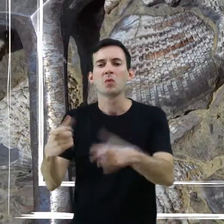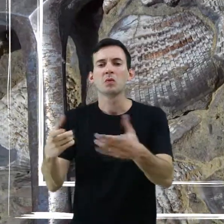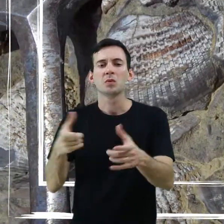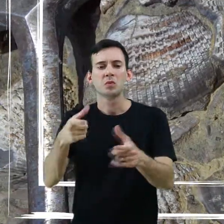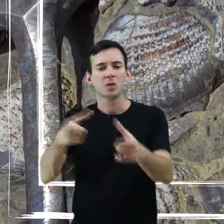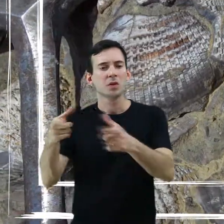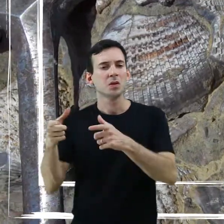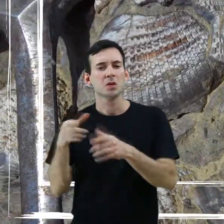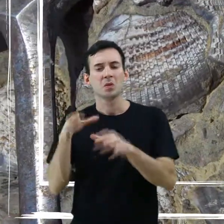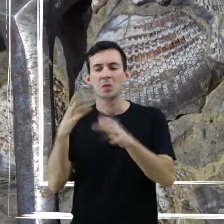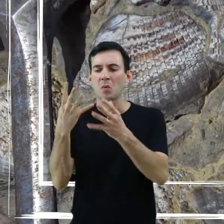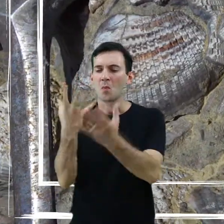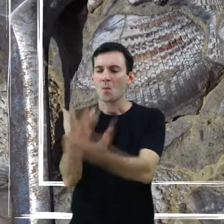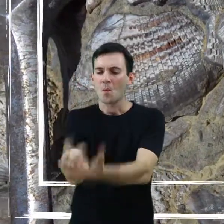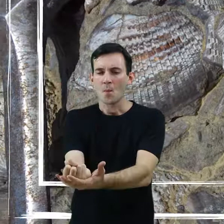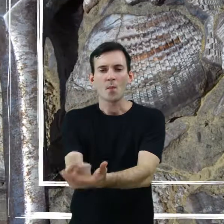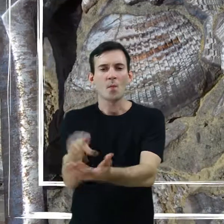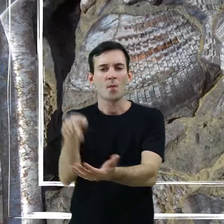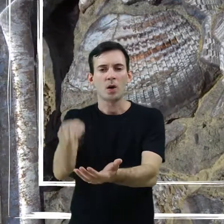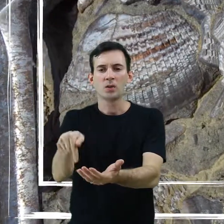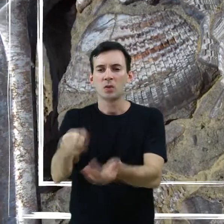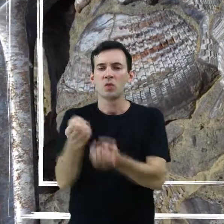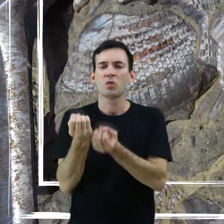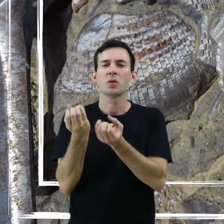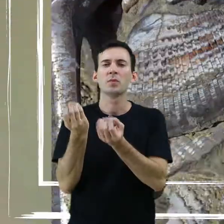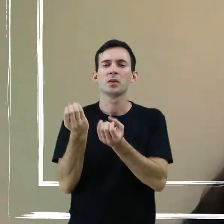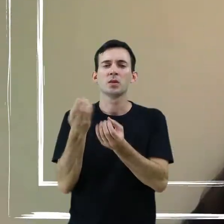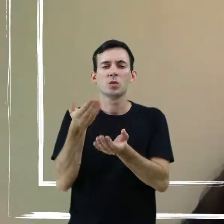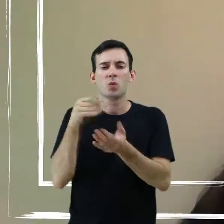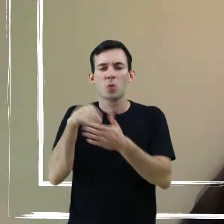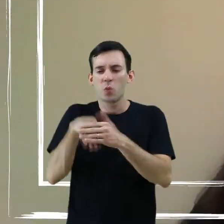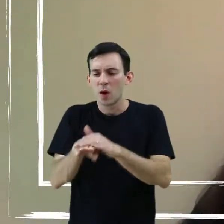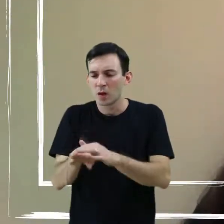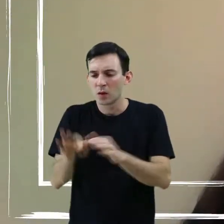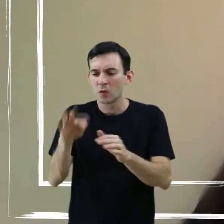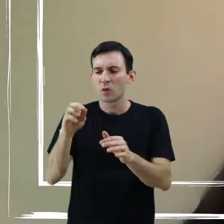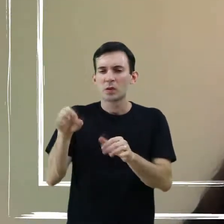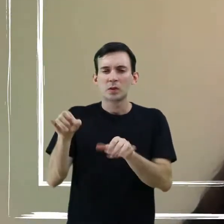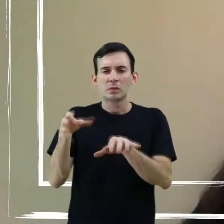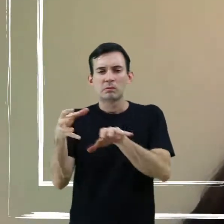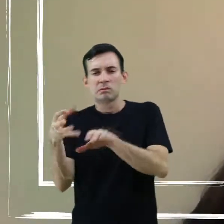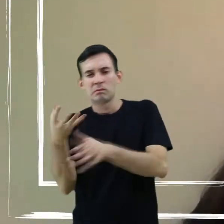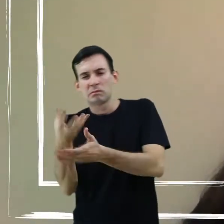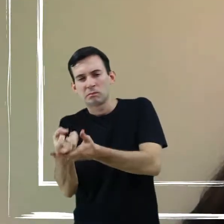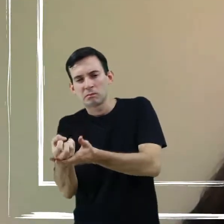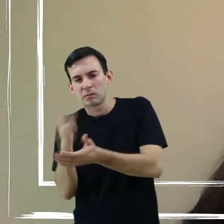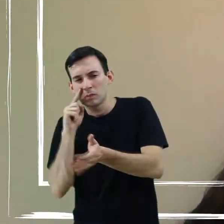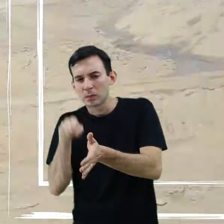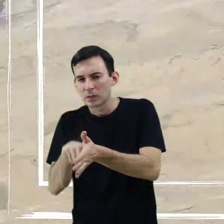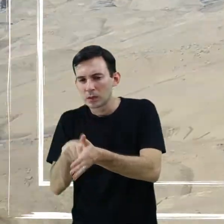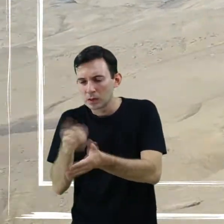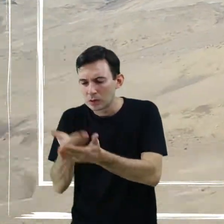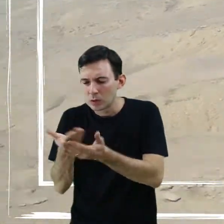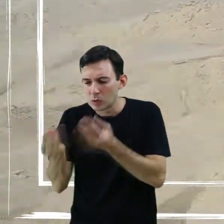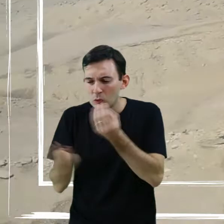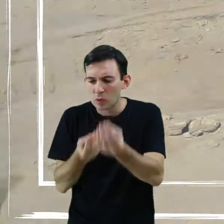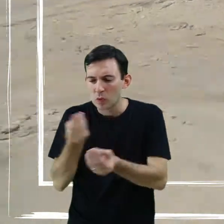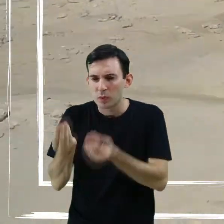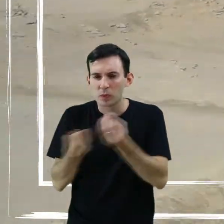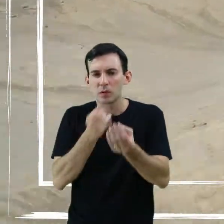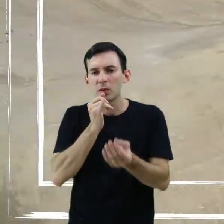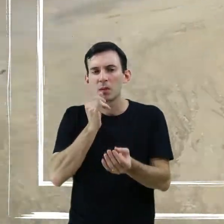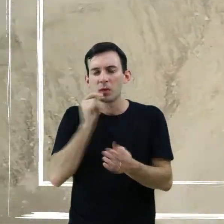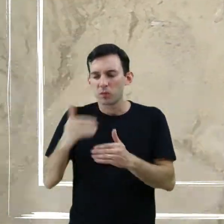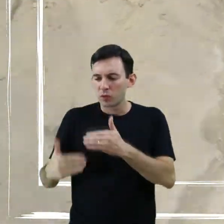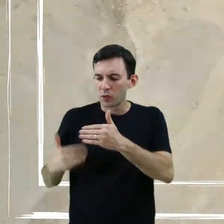dessas informações, essas informações que ficam guardadas naquele fóssil, é possível, inclusive, estudar, por exemplo, a evolução